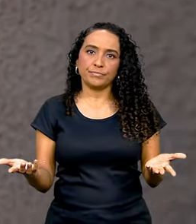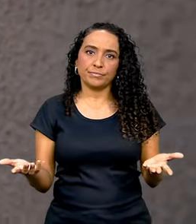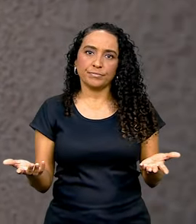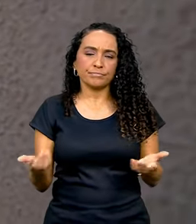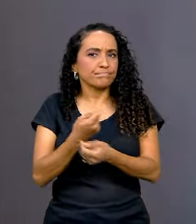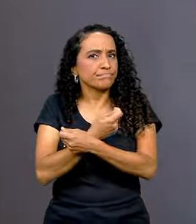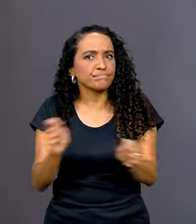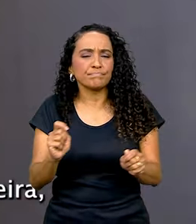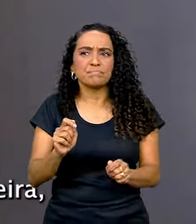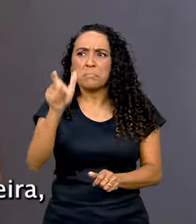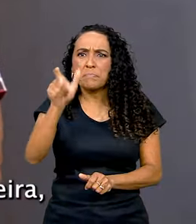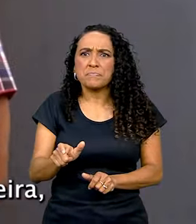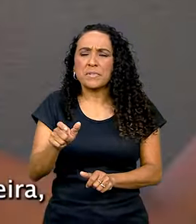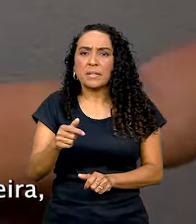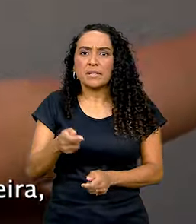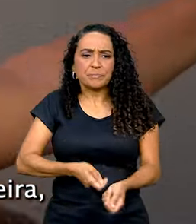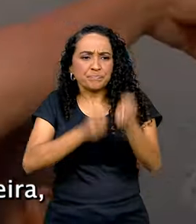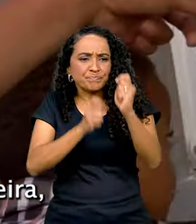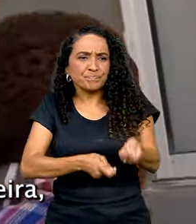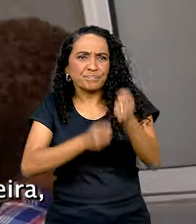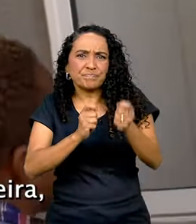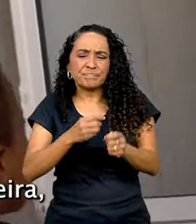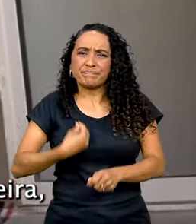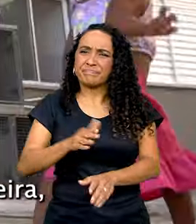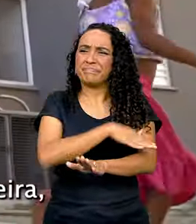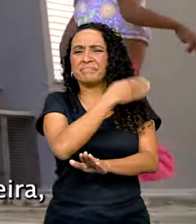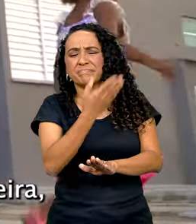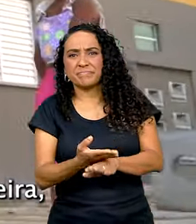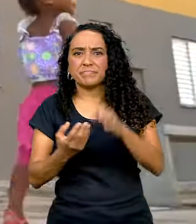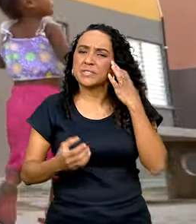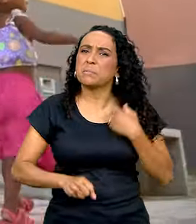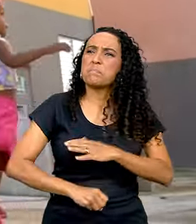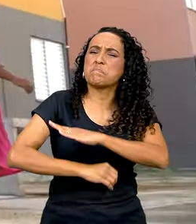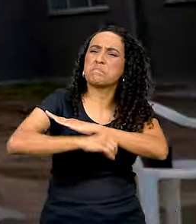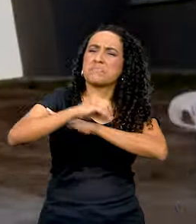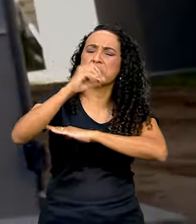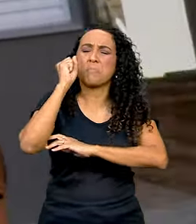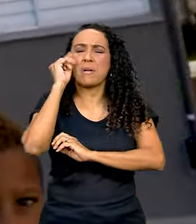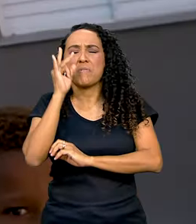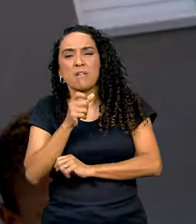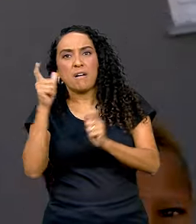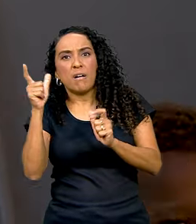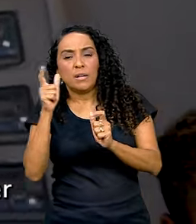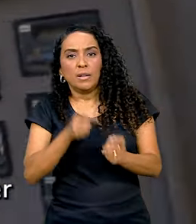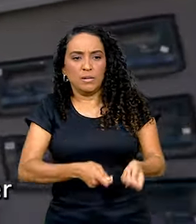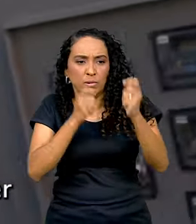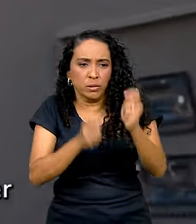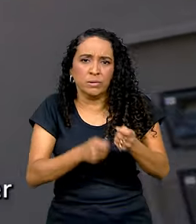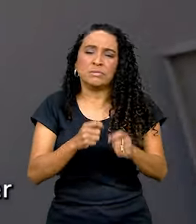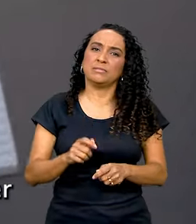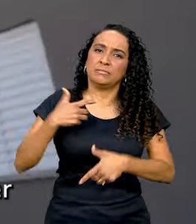não é possível não é possível que alguém que pesca a vida inteira que levanta 5 horas da manhã as